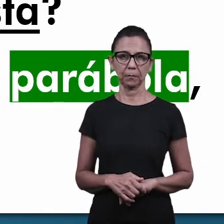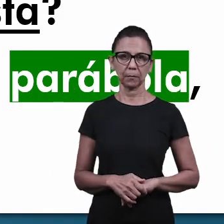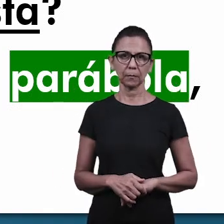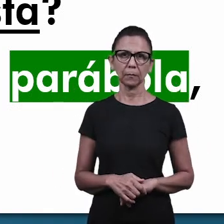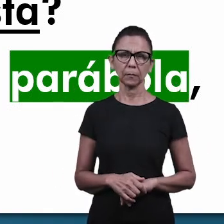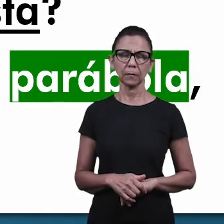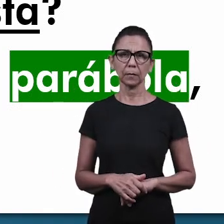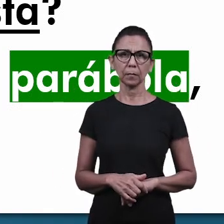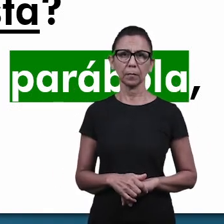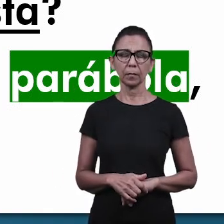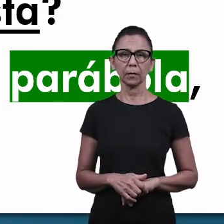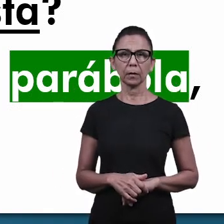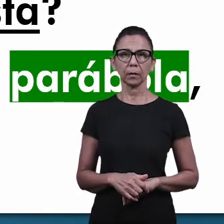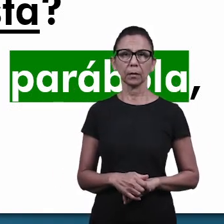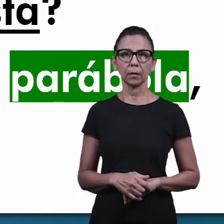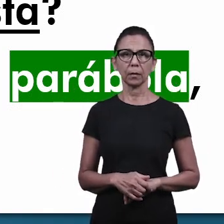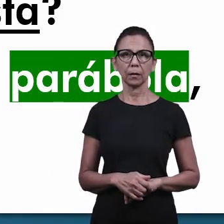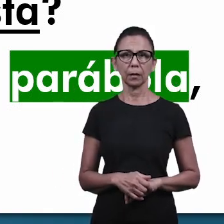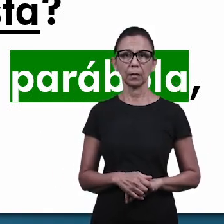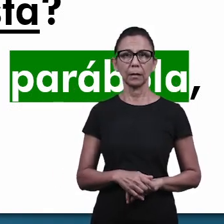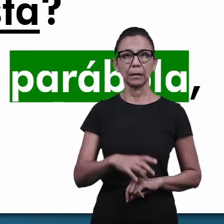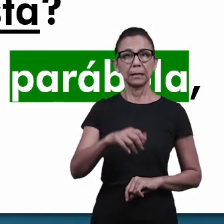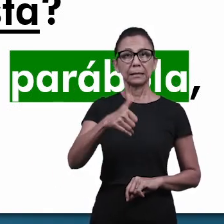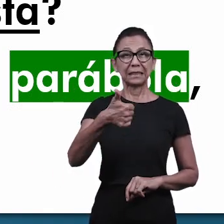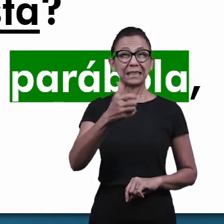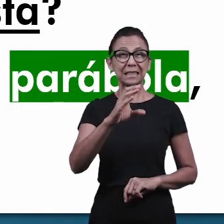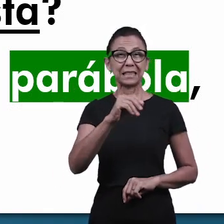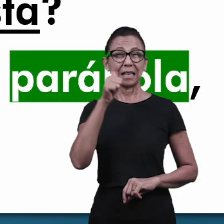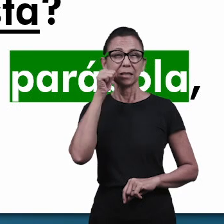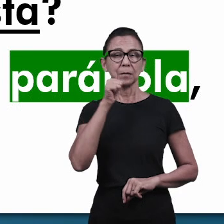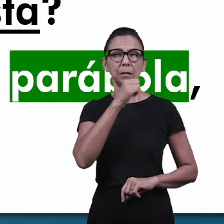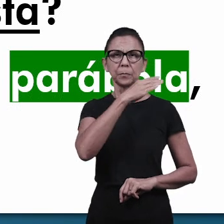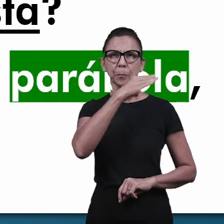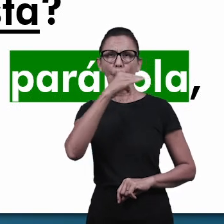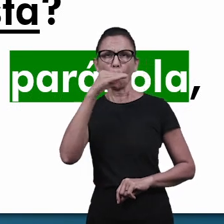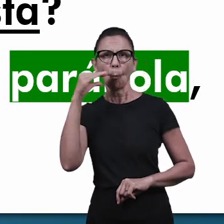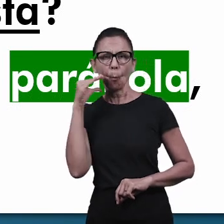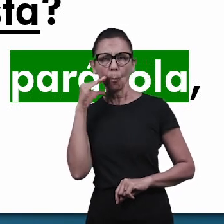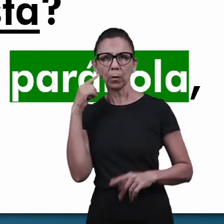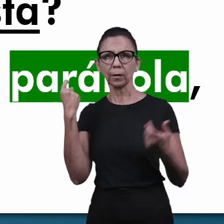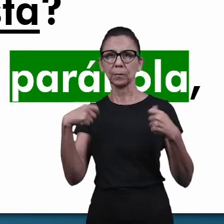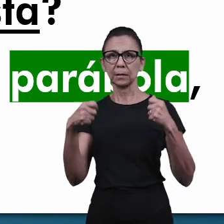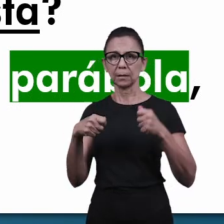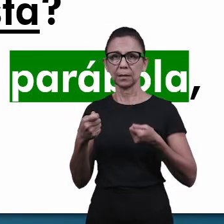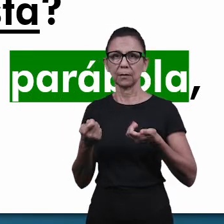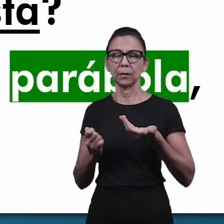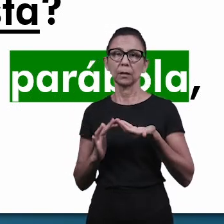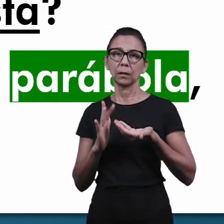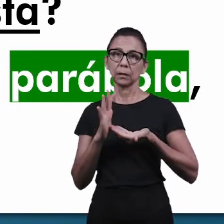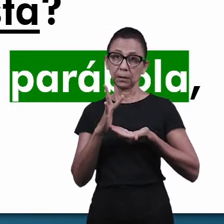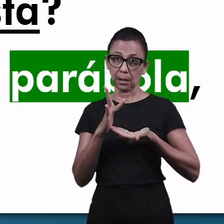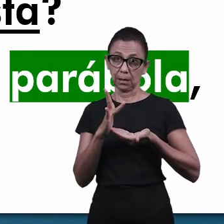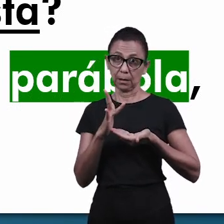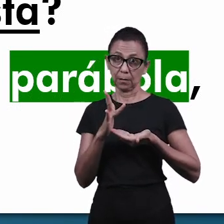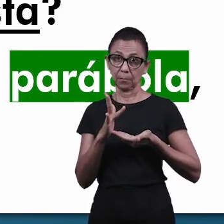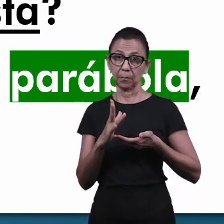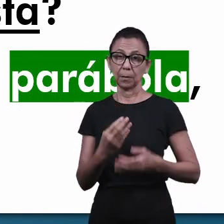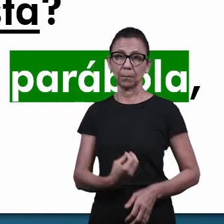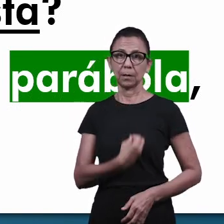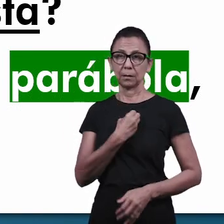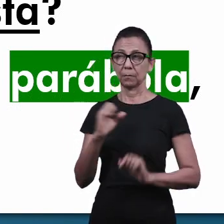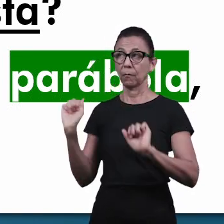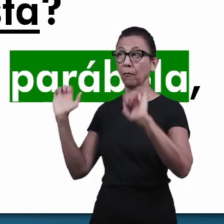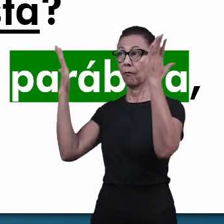assim: todas as virgens deviam possuir as candeias para participar da festa? E letra